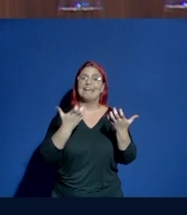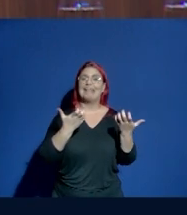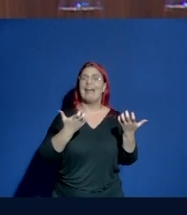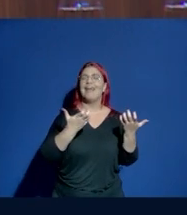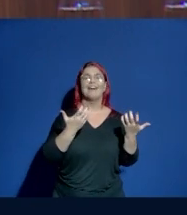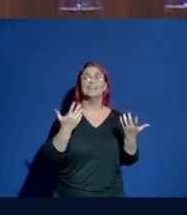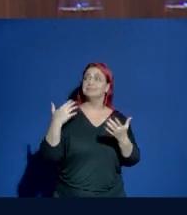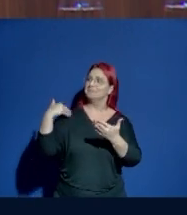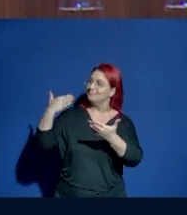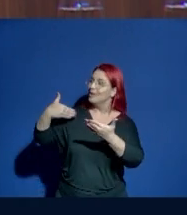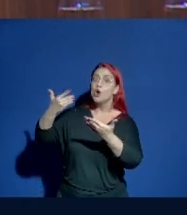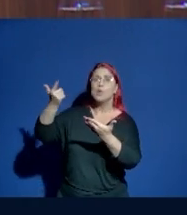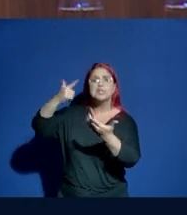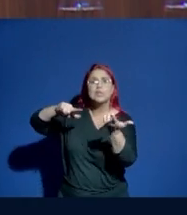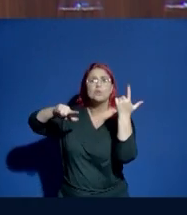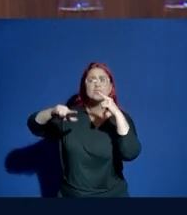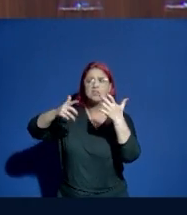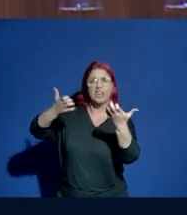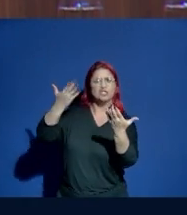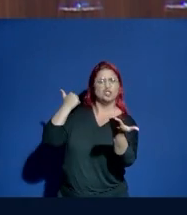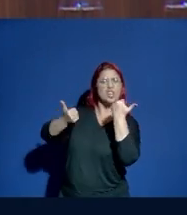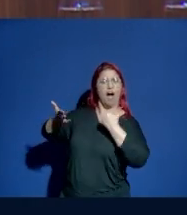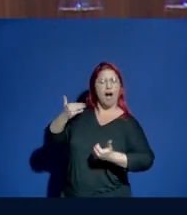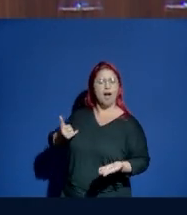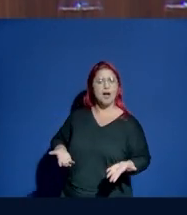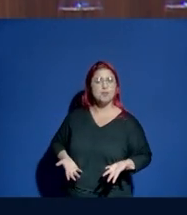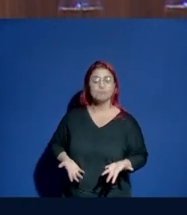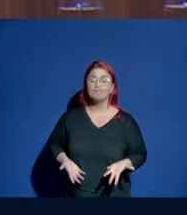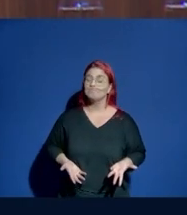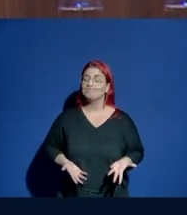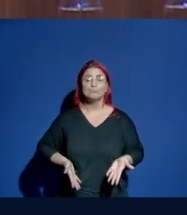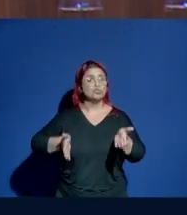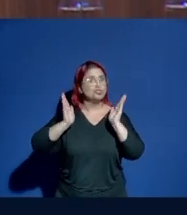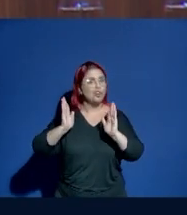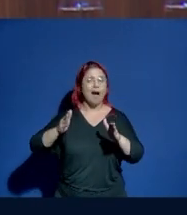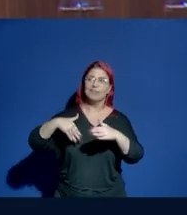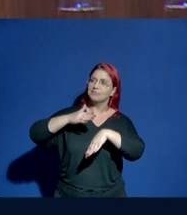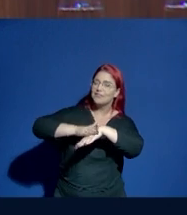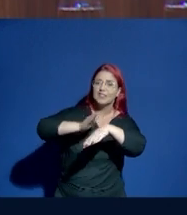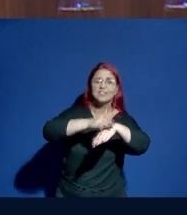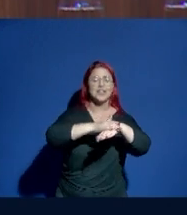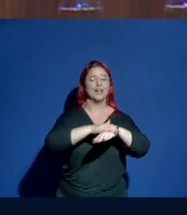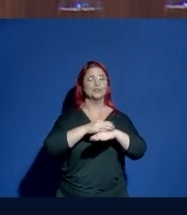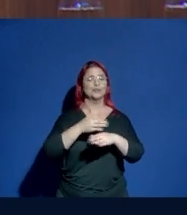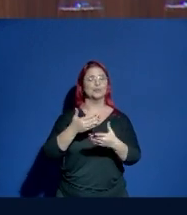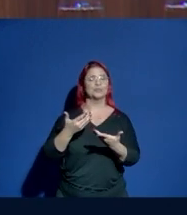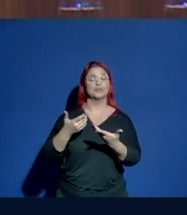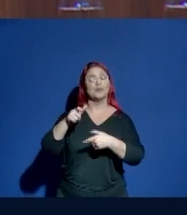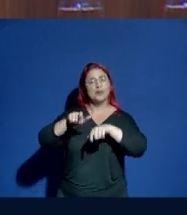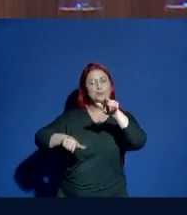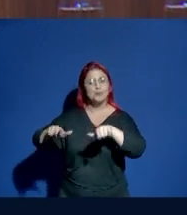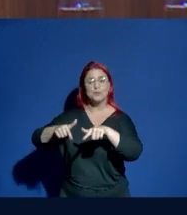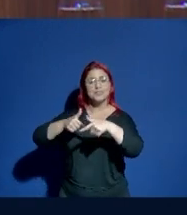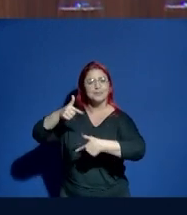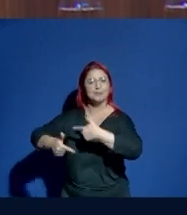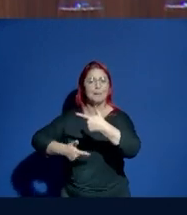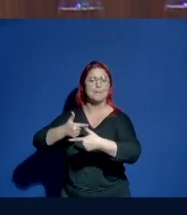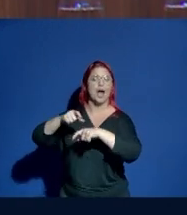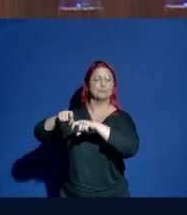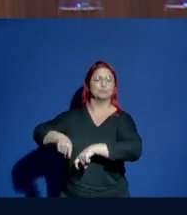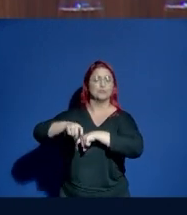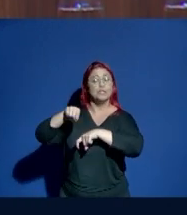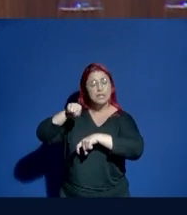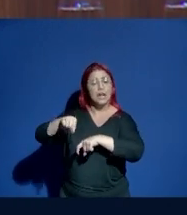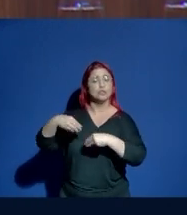conquistas que já estão absolutamente incorporadas pelos nossos produtores e que garantem a questão